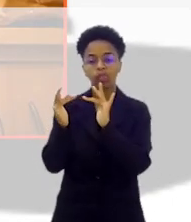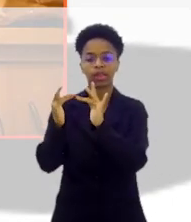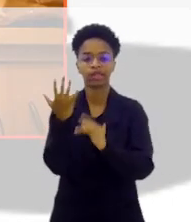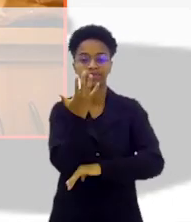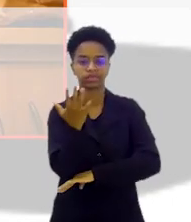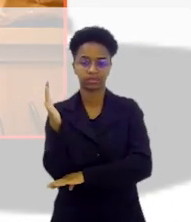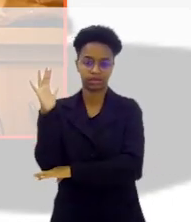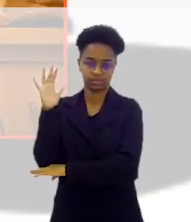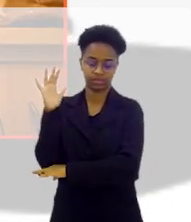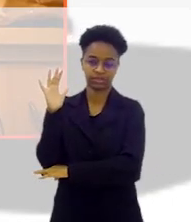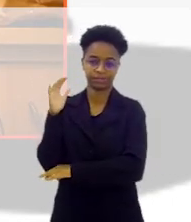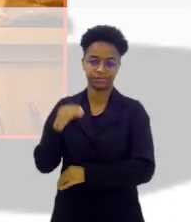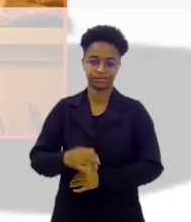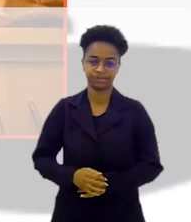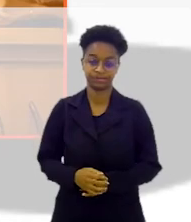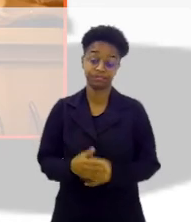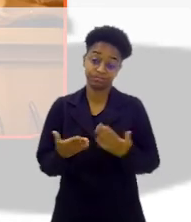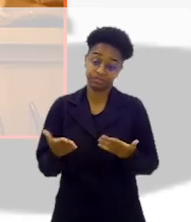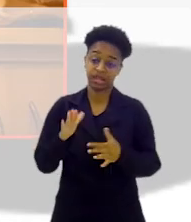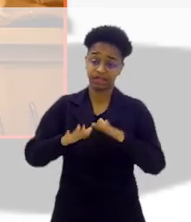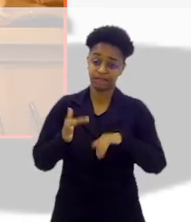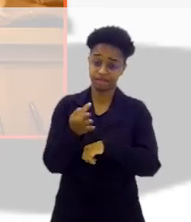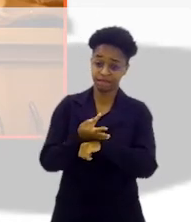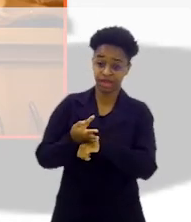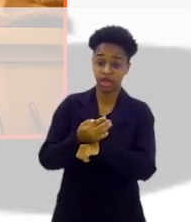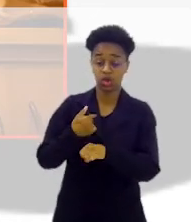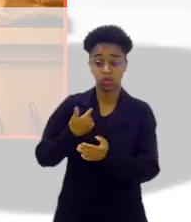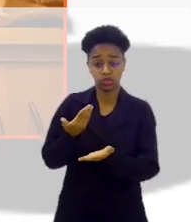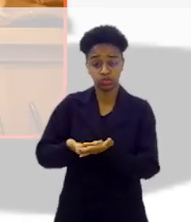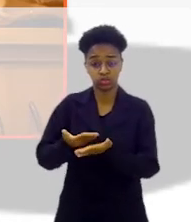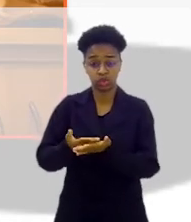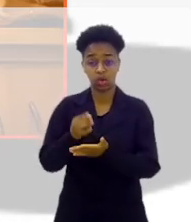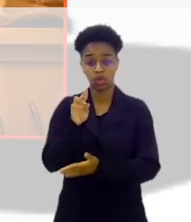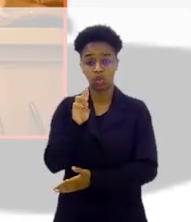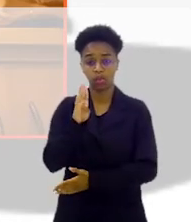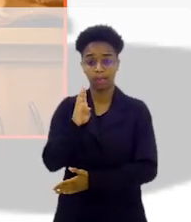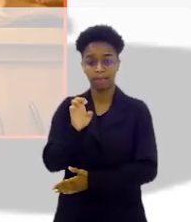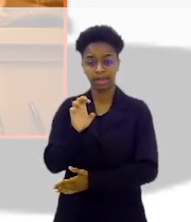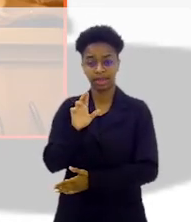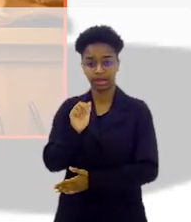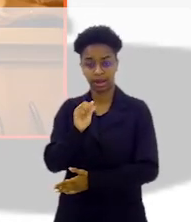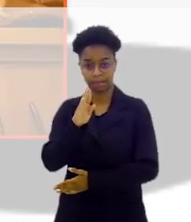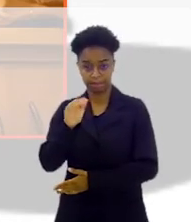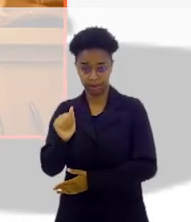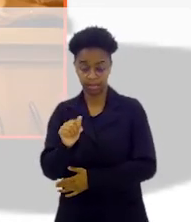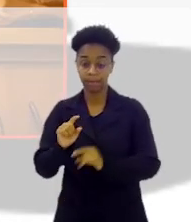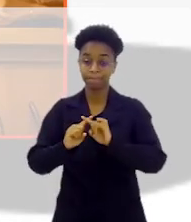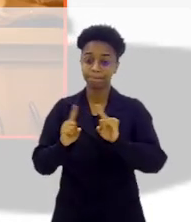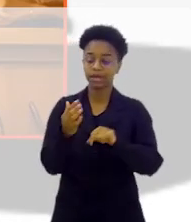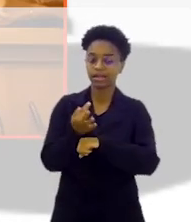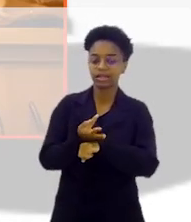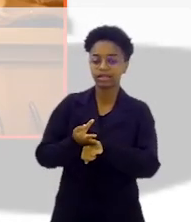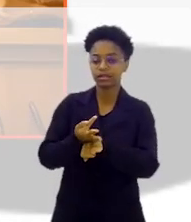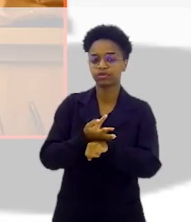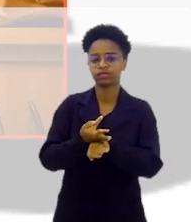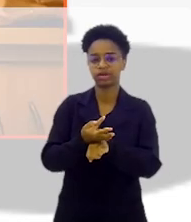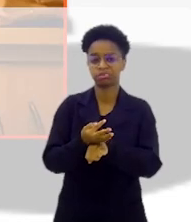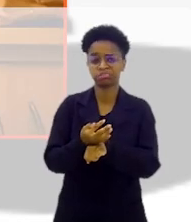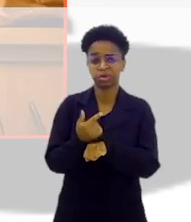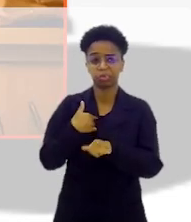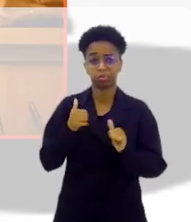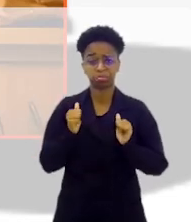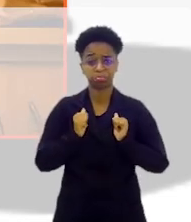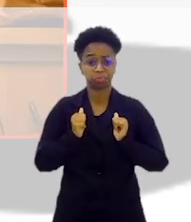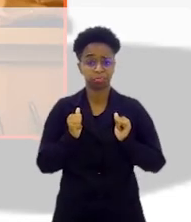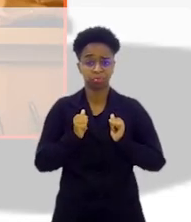com a natureza. E nas minhas férias, como eu estudava em Uberaba, nas minhas férias eu